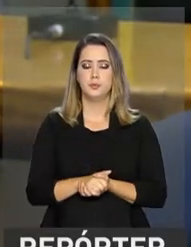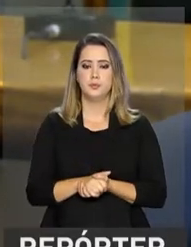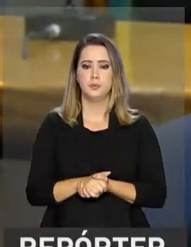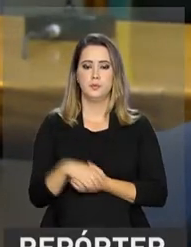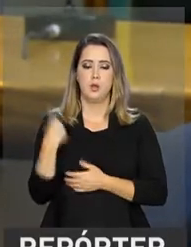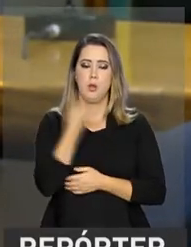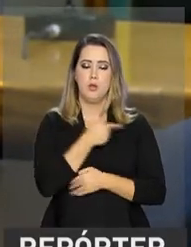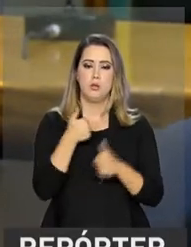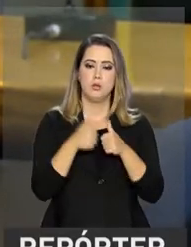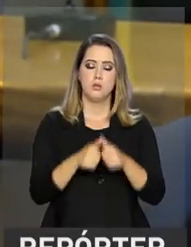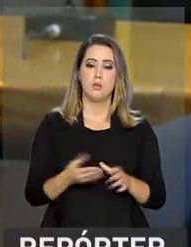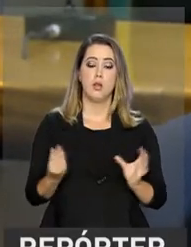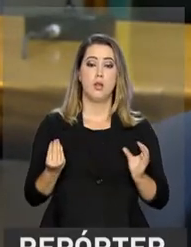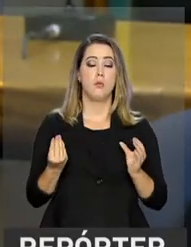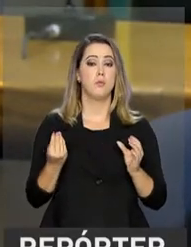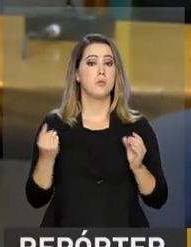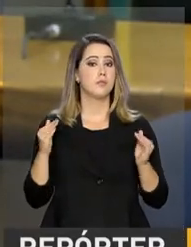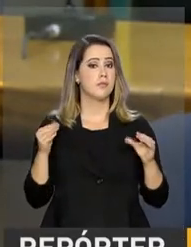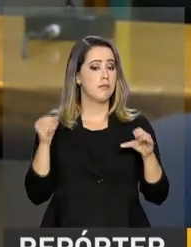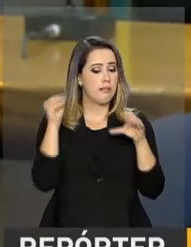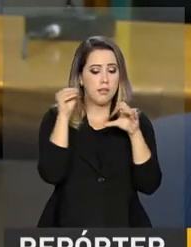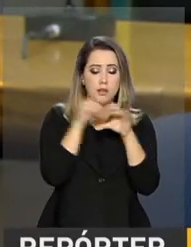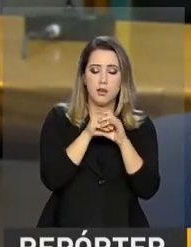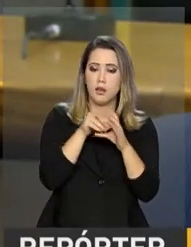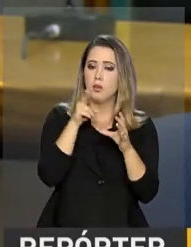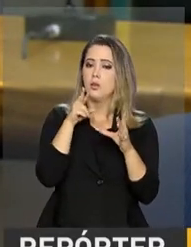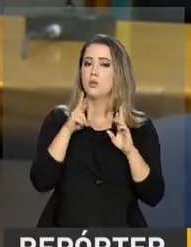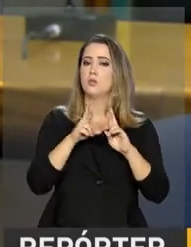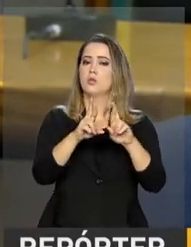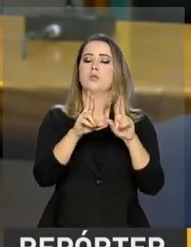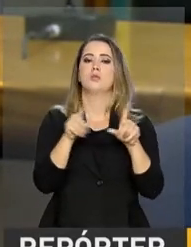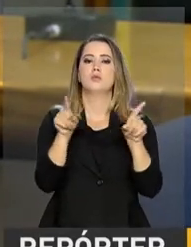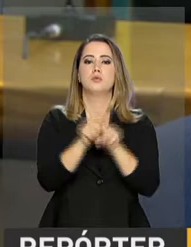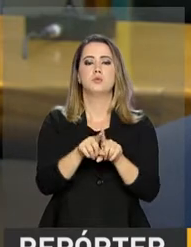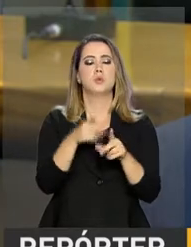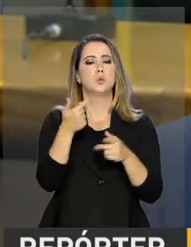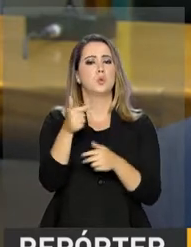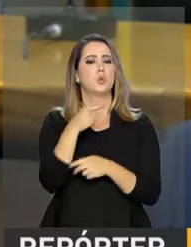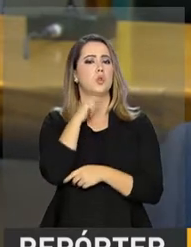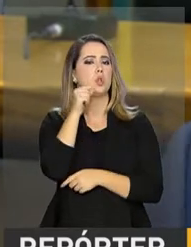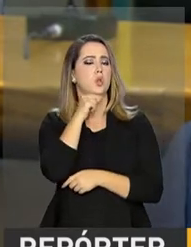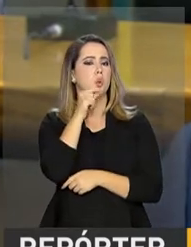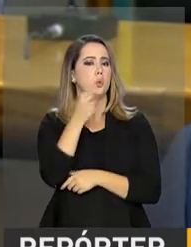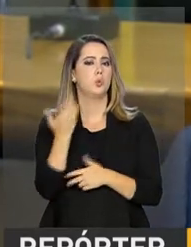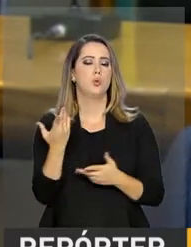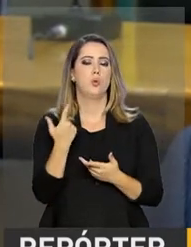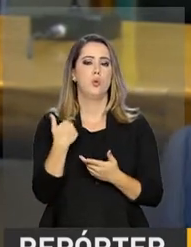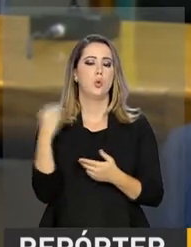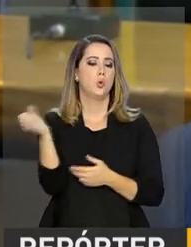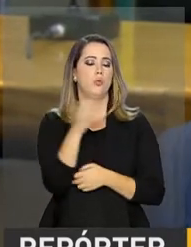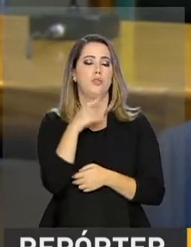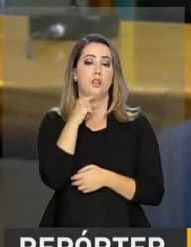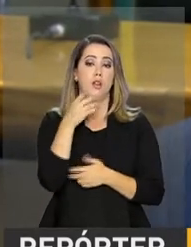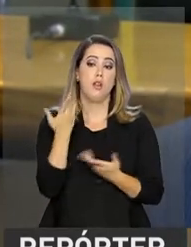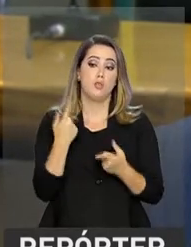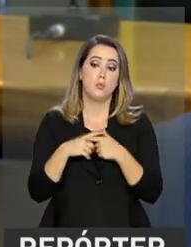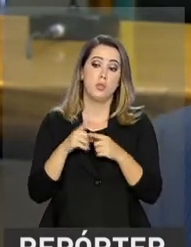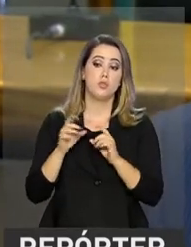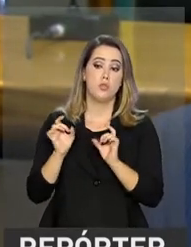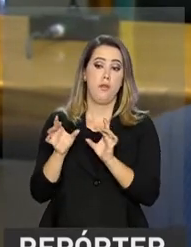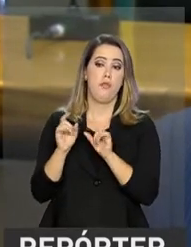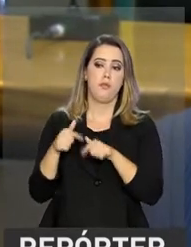estamos dentro do que o esperado não teve grandes novidades o mercado tem sido receptivo com os nossos leilões de títulos públicos